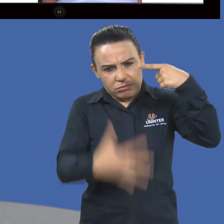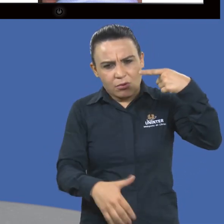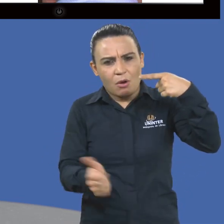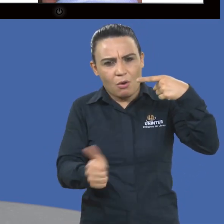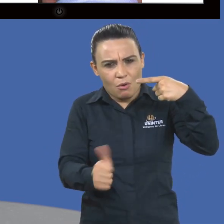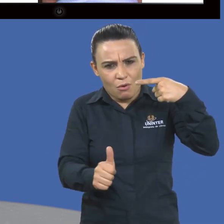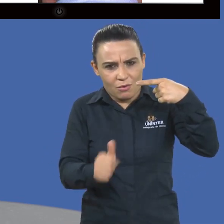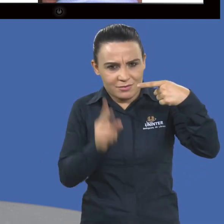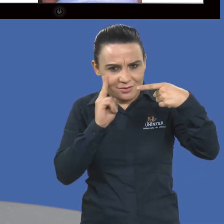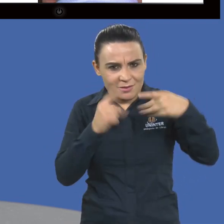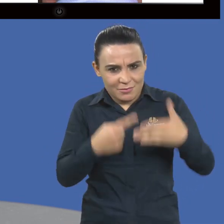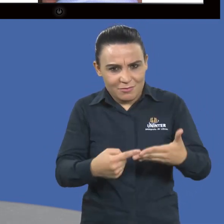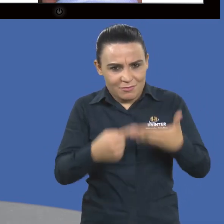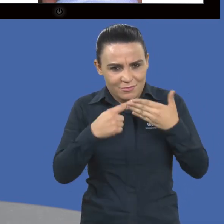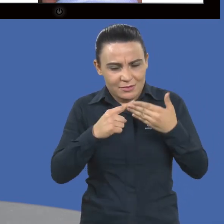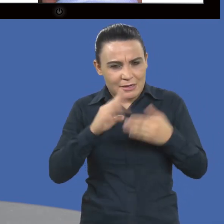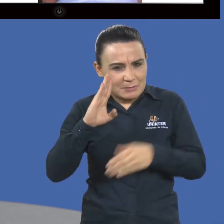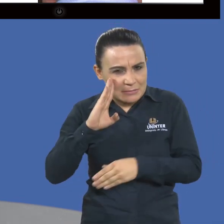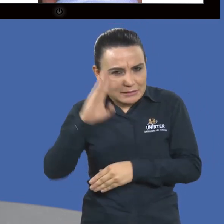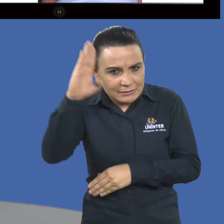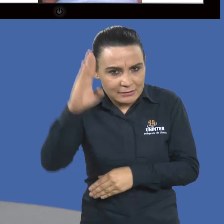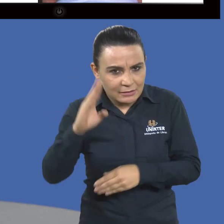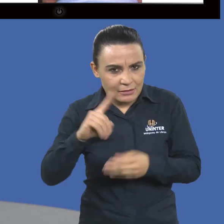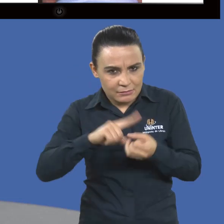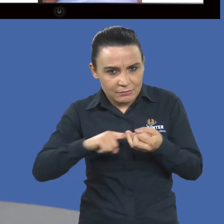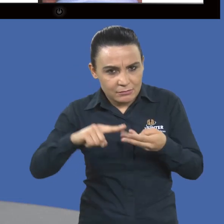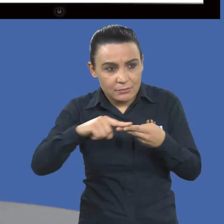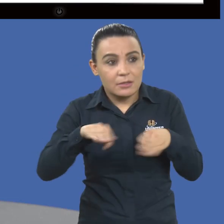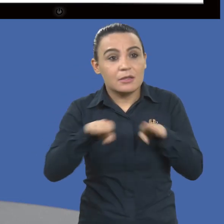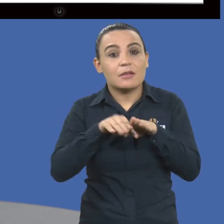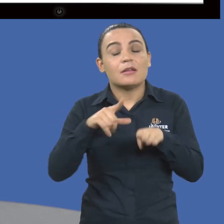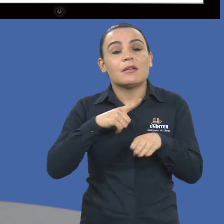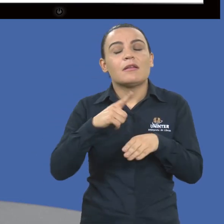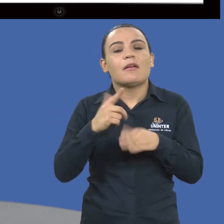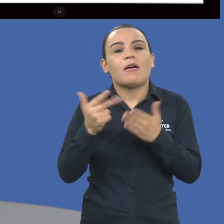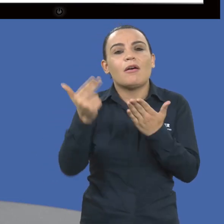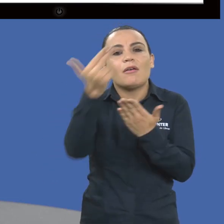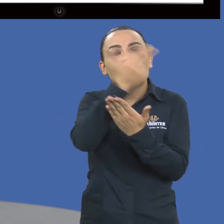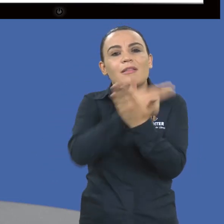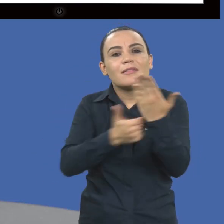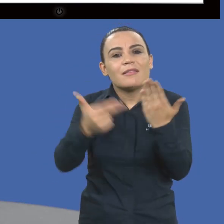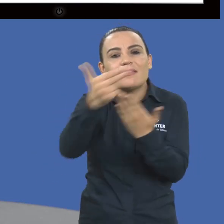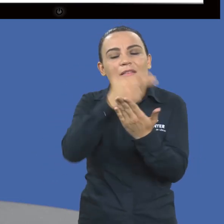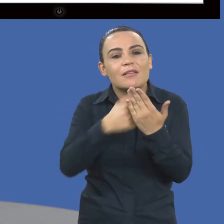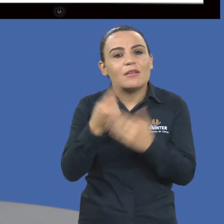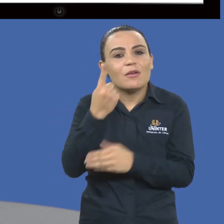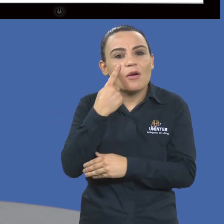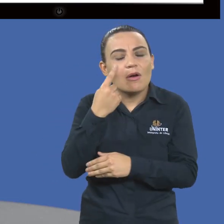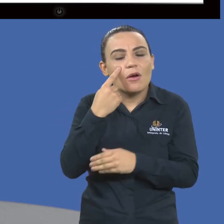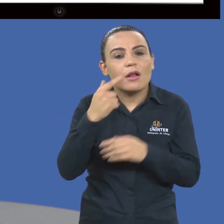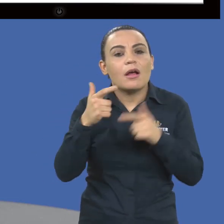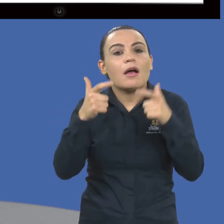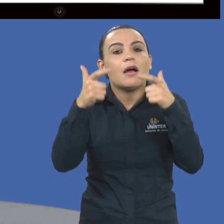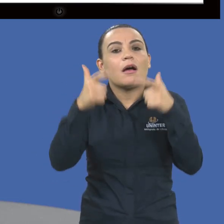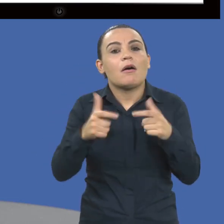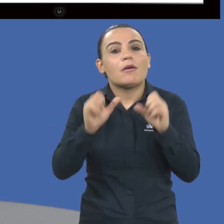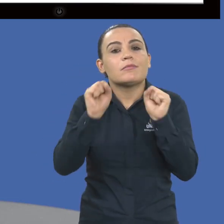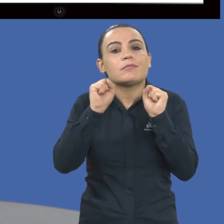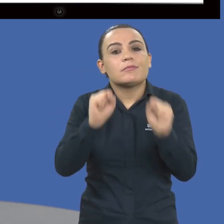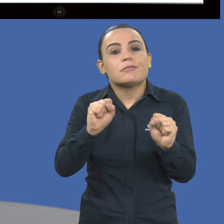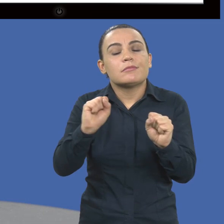sinais cardinais, mas nós vamos encontrar também como esse desenho esquemático onde